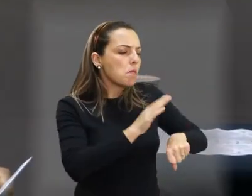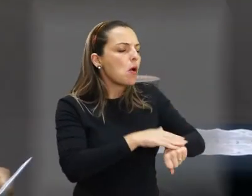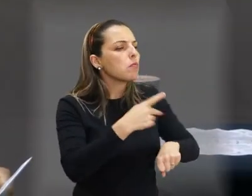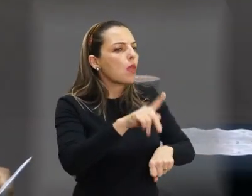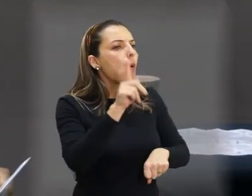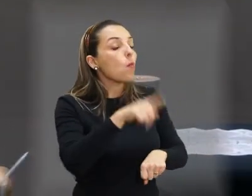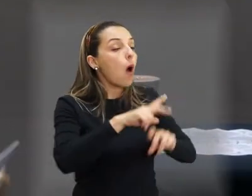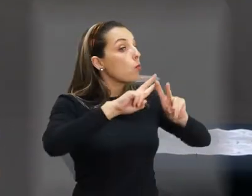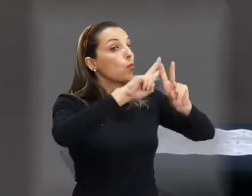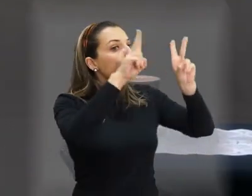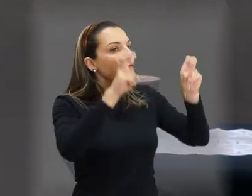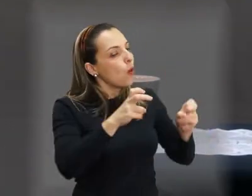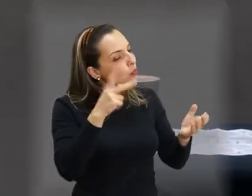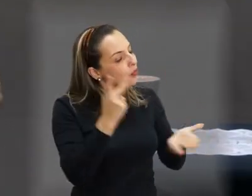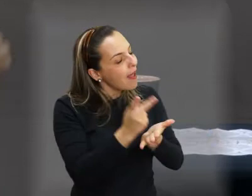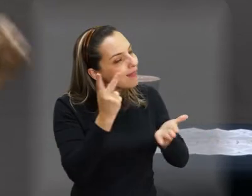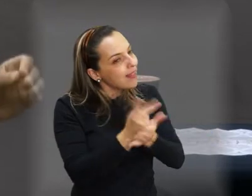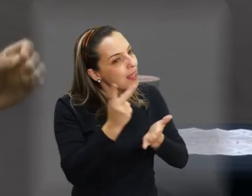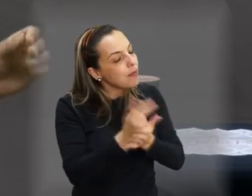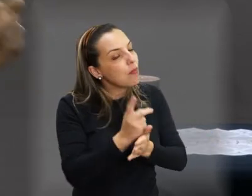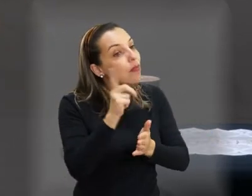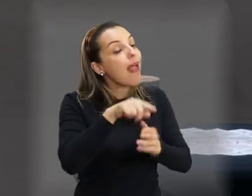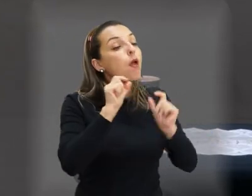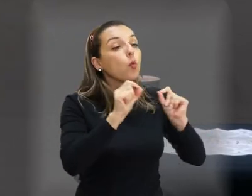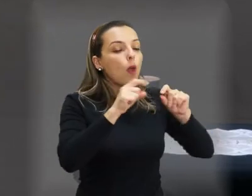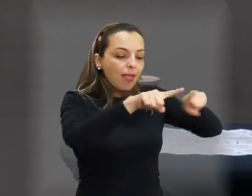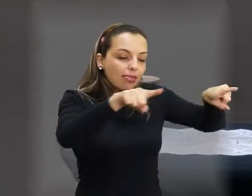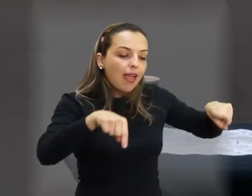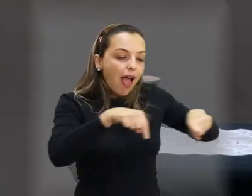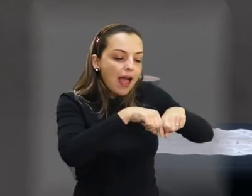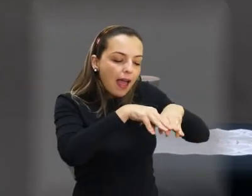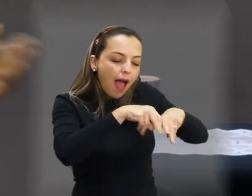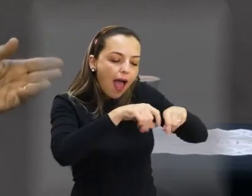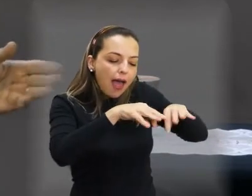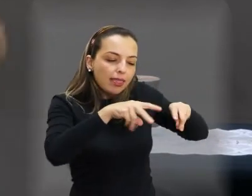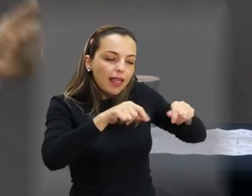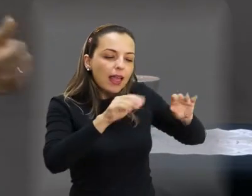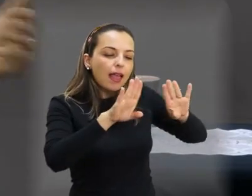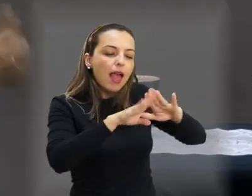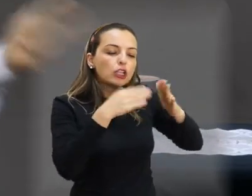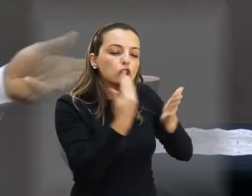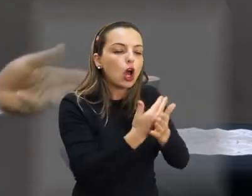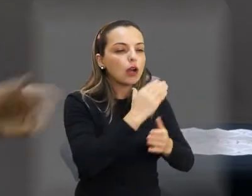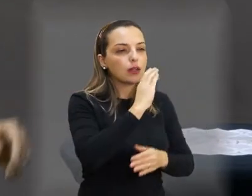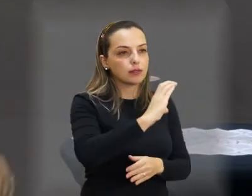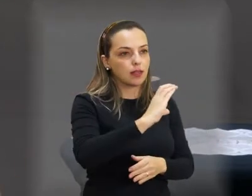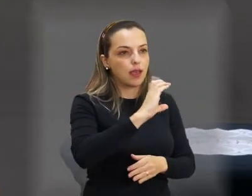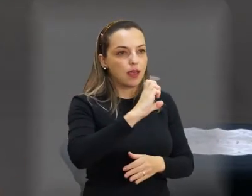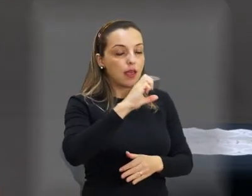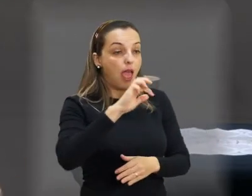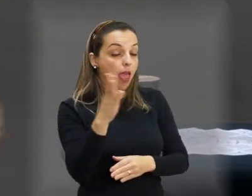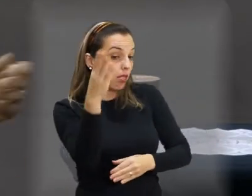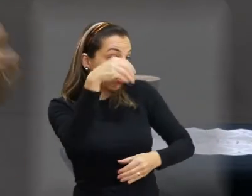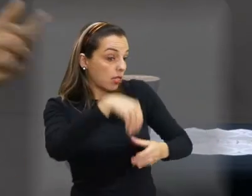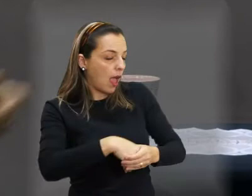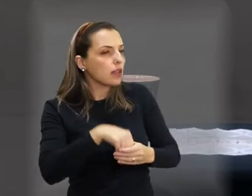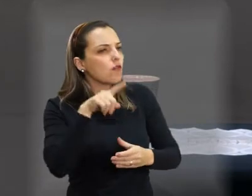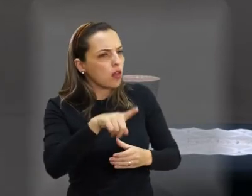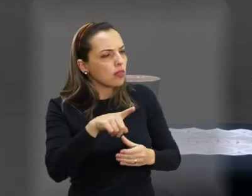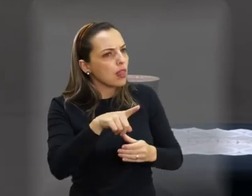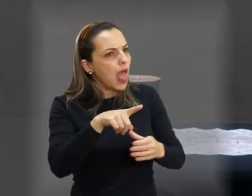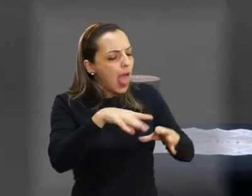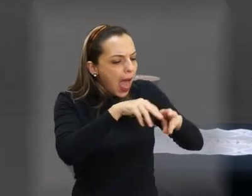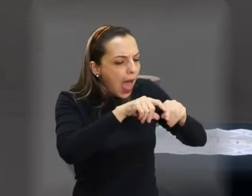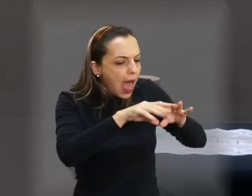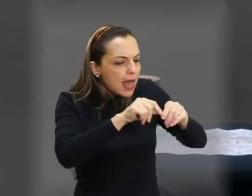assunto recorrente, que são os tanques de areia dos CRs. O vereador, por várias vezes, tem cobrado a